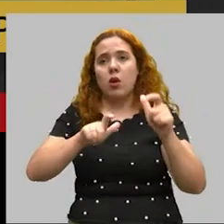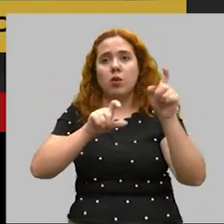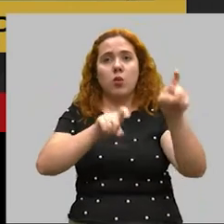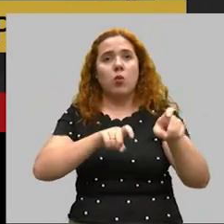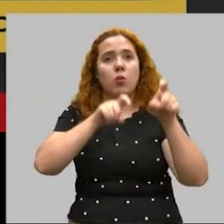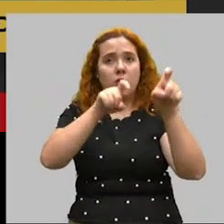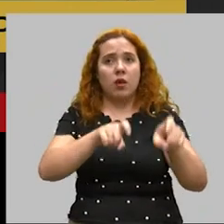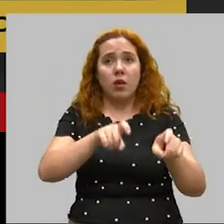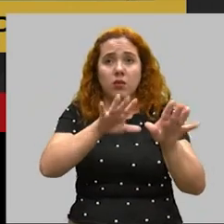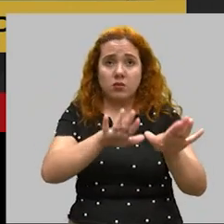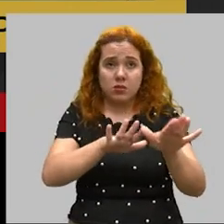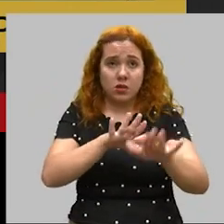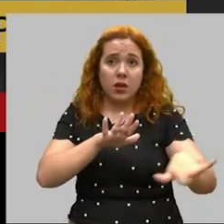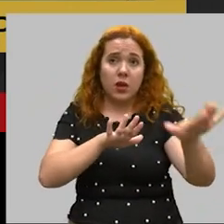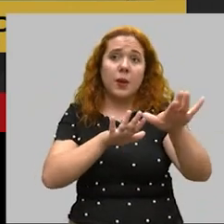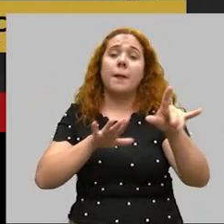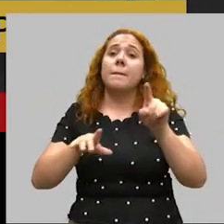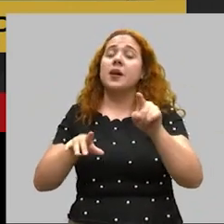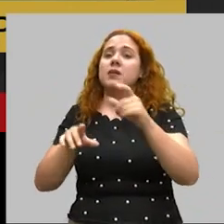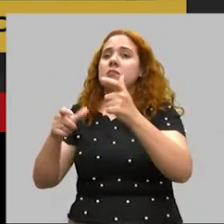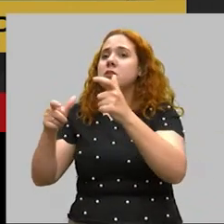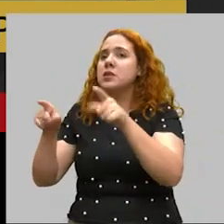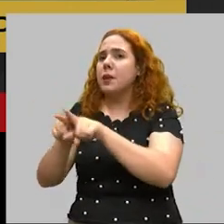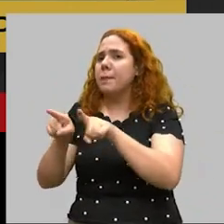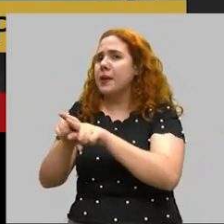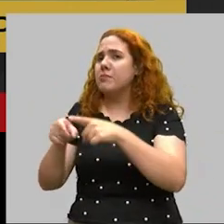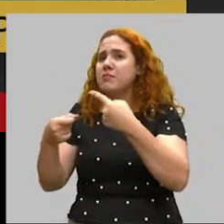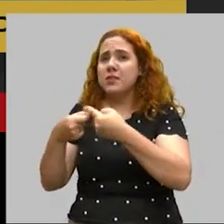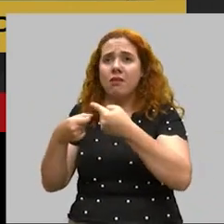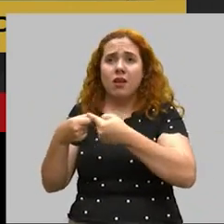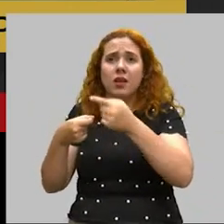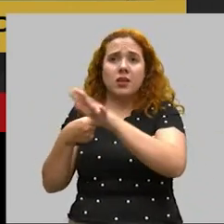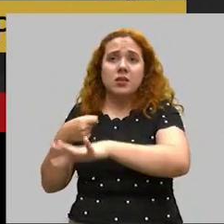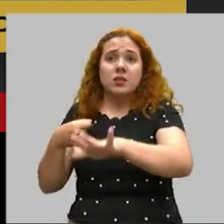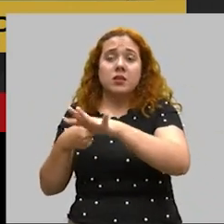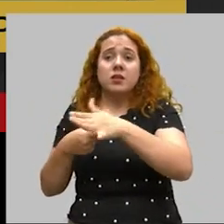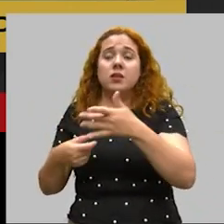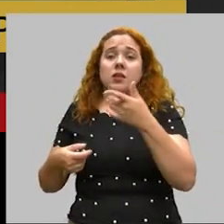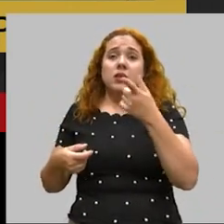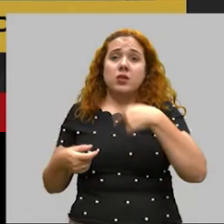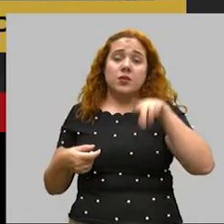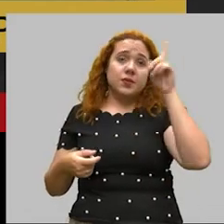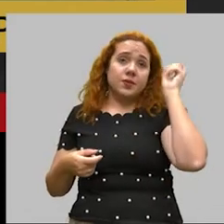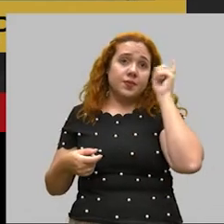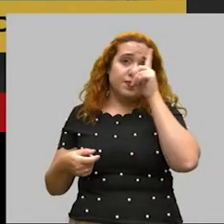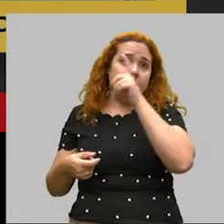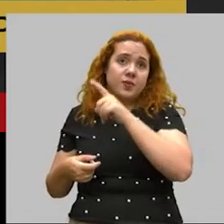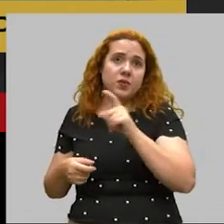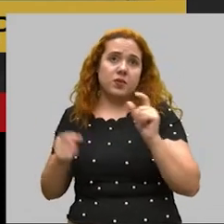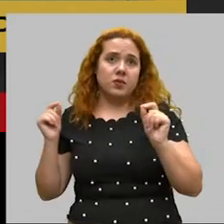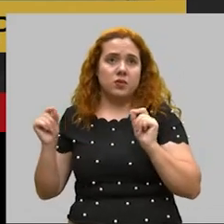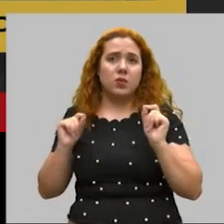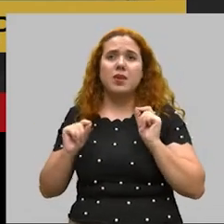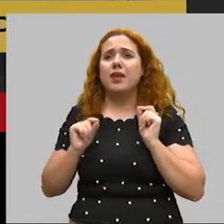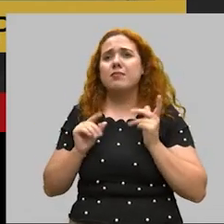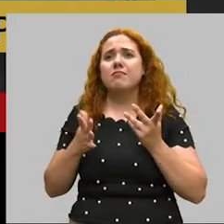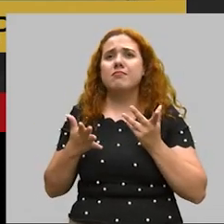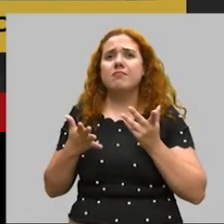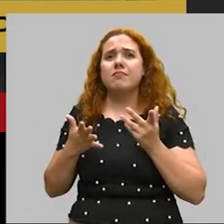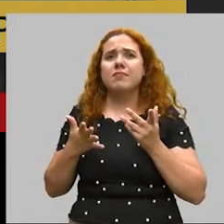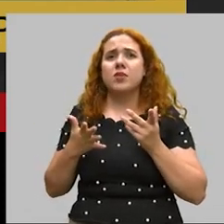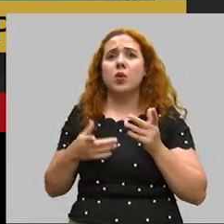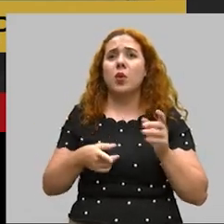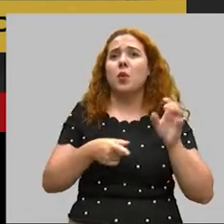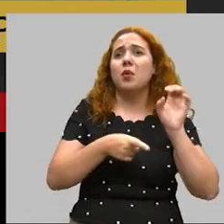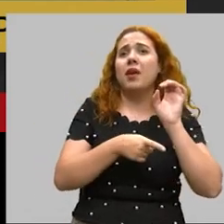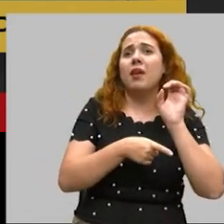mesmo num área urbana é classificada mas a gente tem dificuldade porque a gente sabe que Minas o que que é pere né O que é per Urbano e o que é